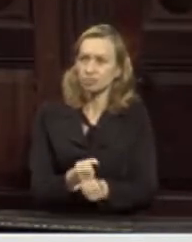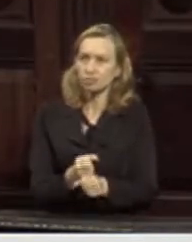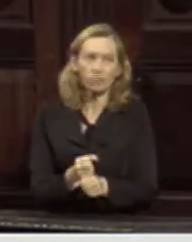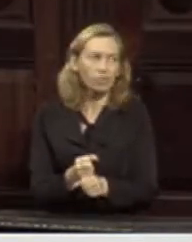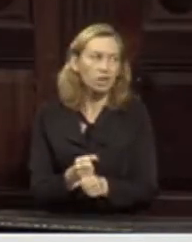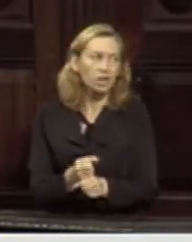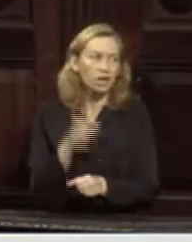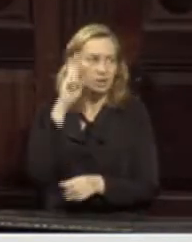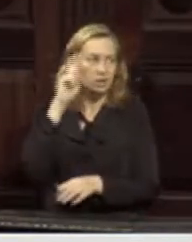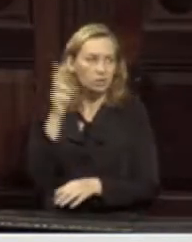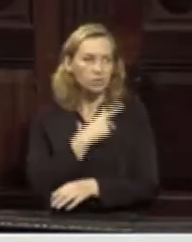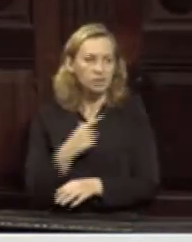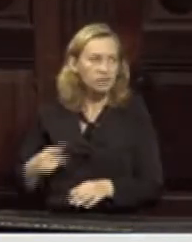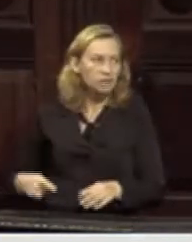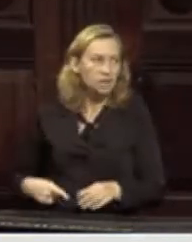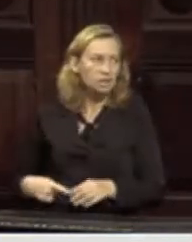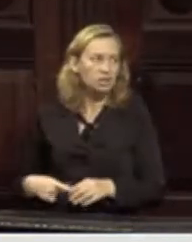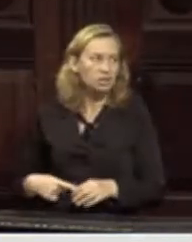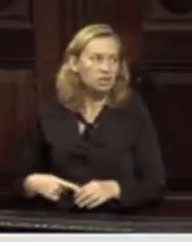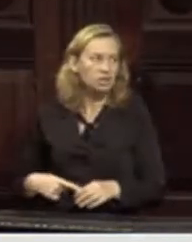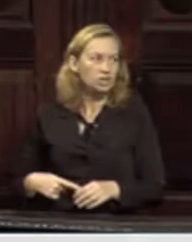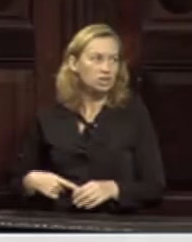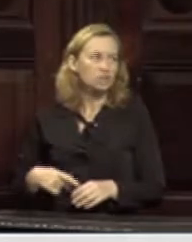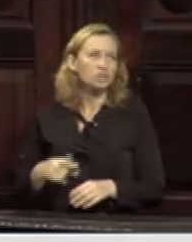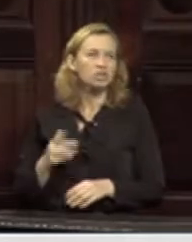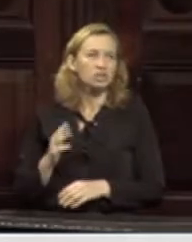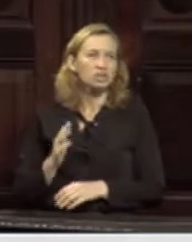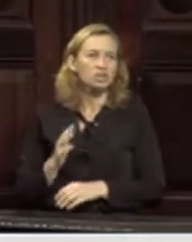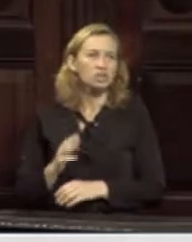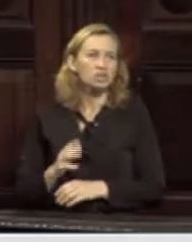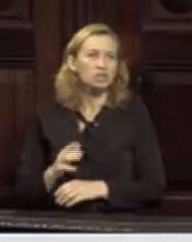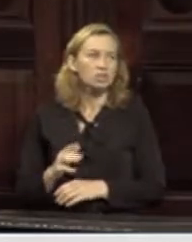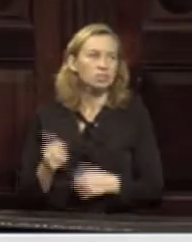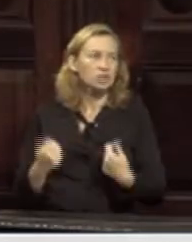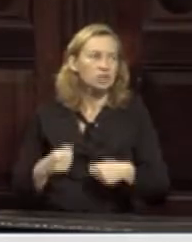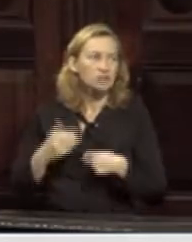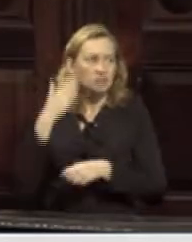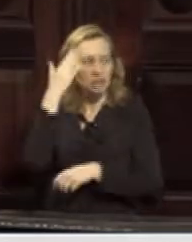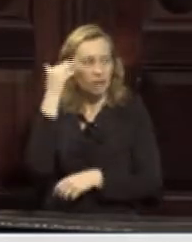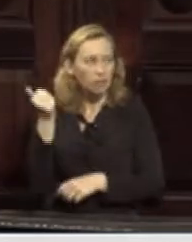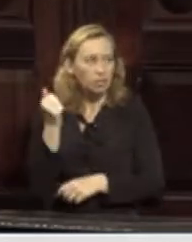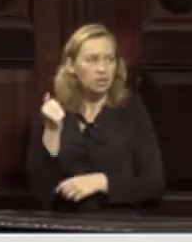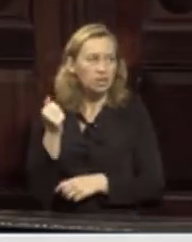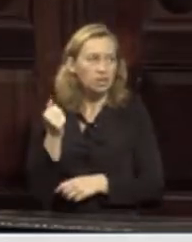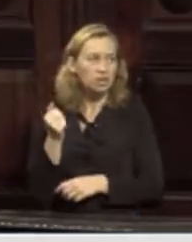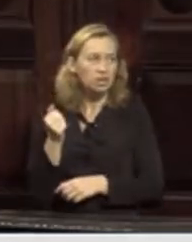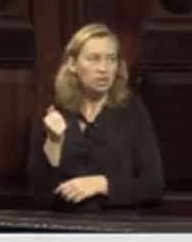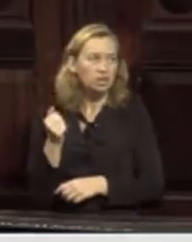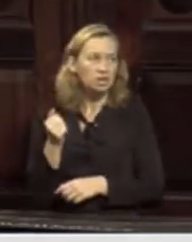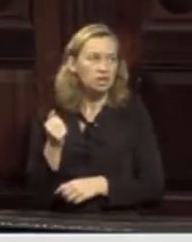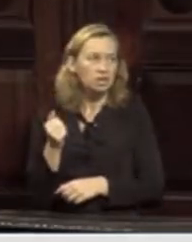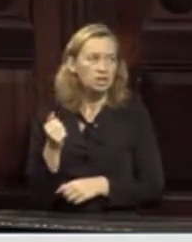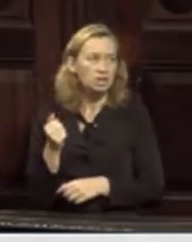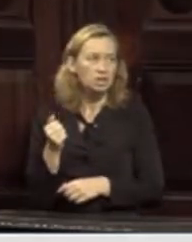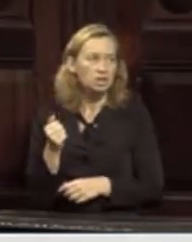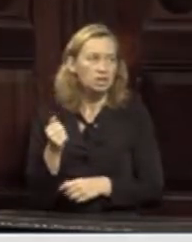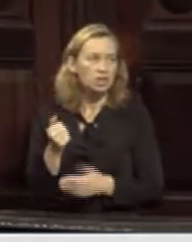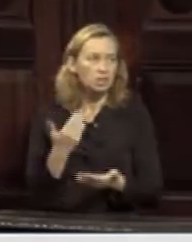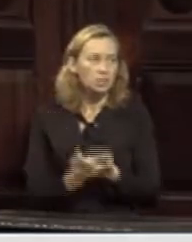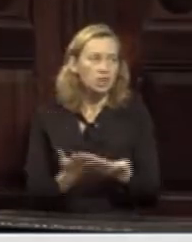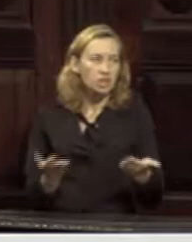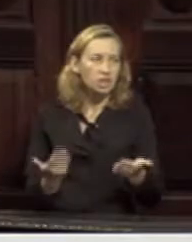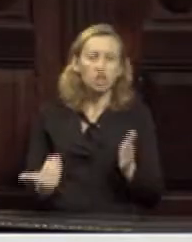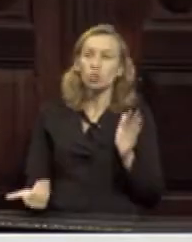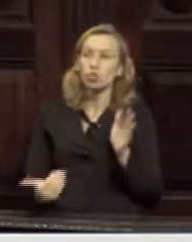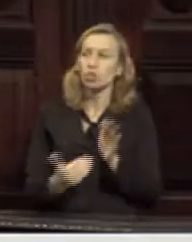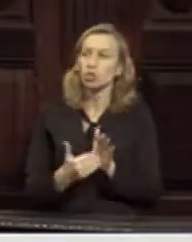maneira, senhor presidente, eles devem saber que serão derrotados. E eu, por último, para concluir,